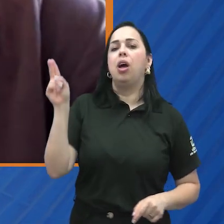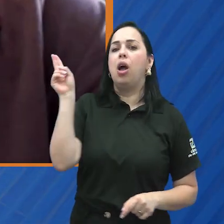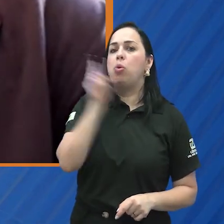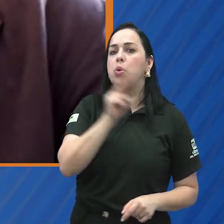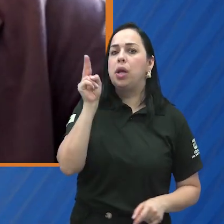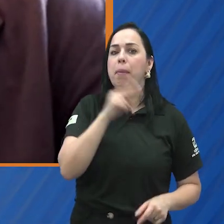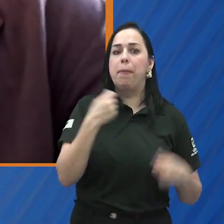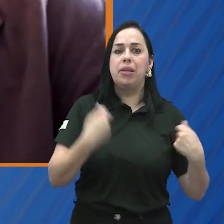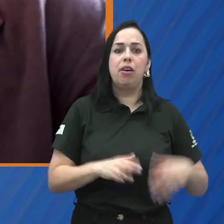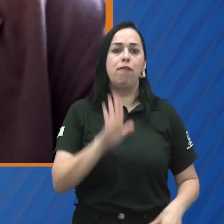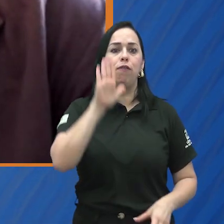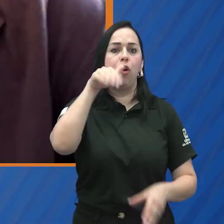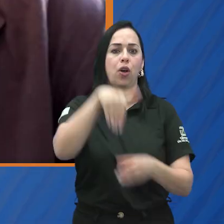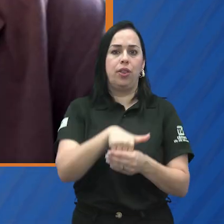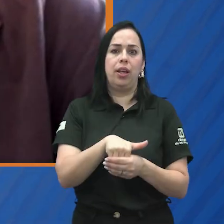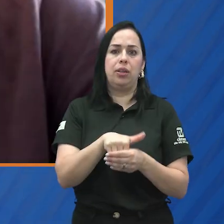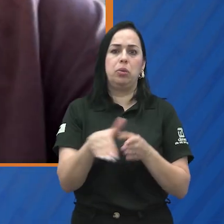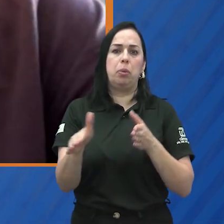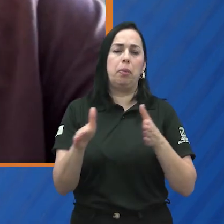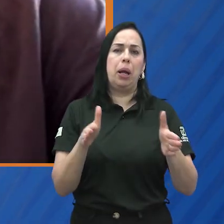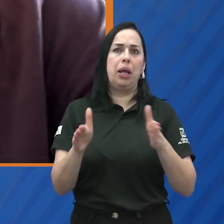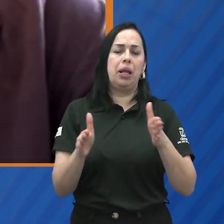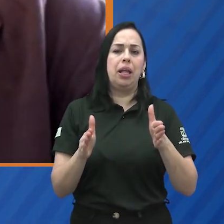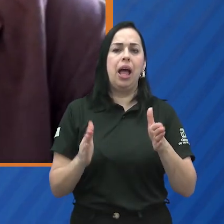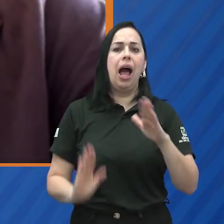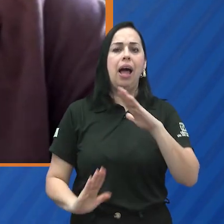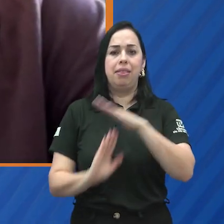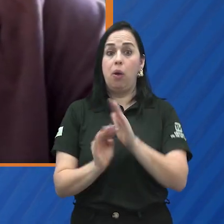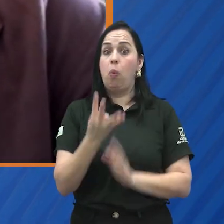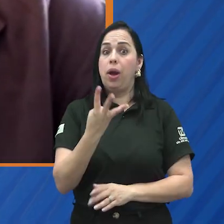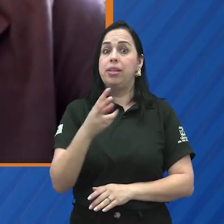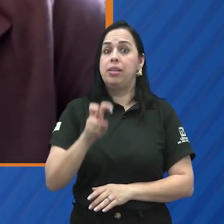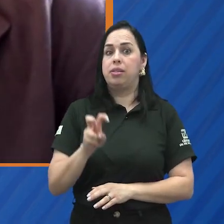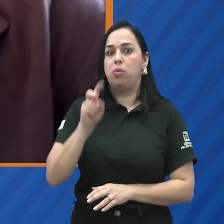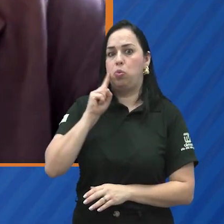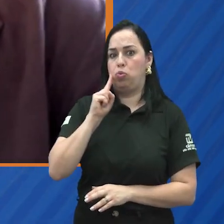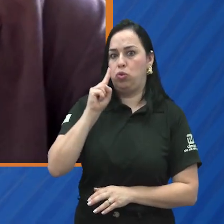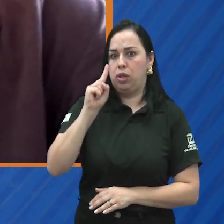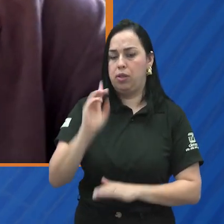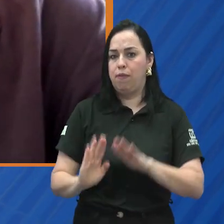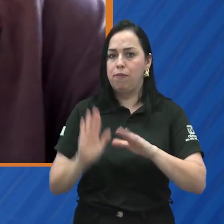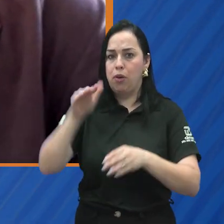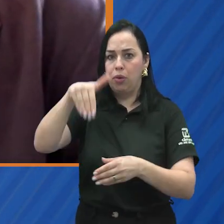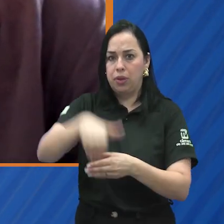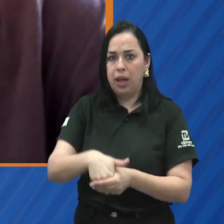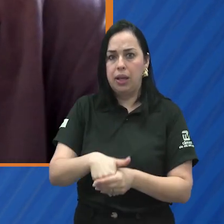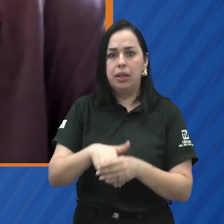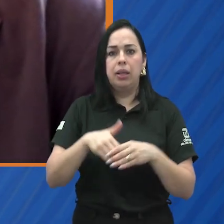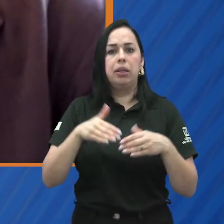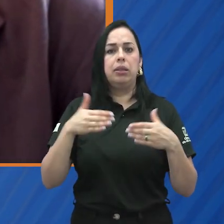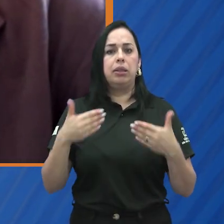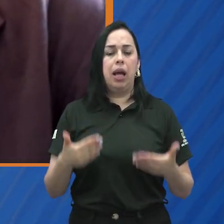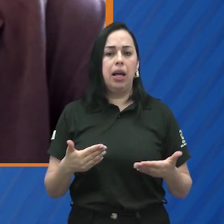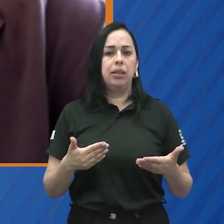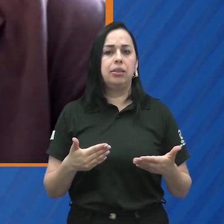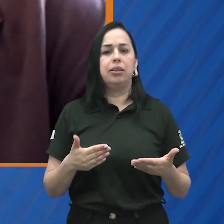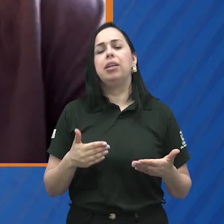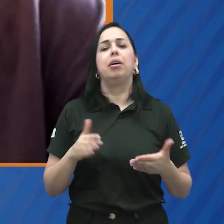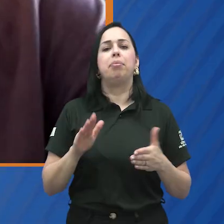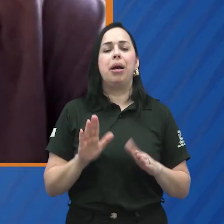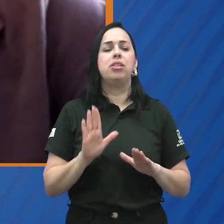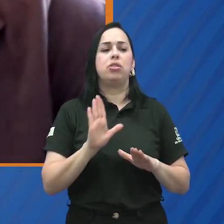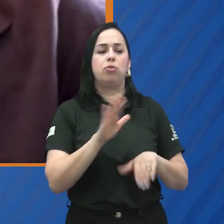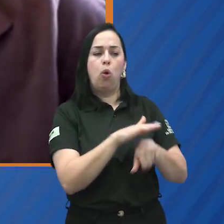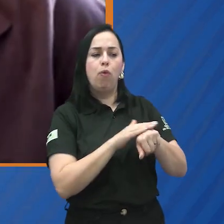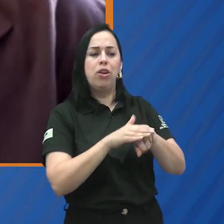urgente, eles teriam que ser votados no prazo de 45 dias. Tá? Então, depois